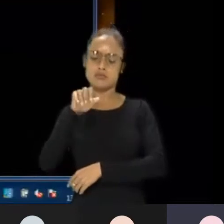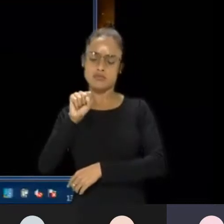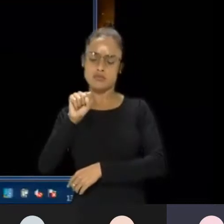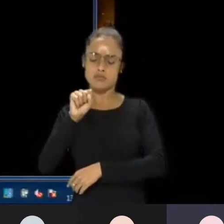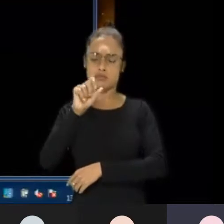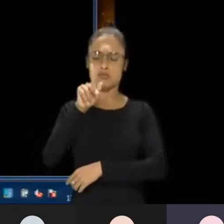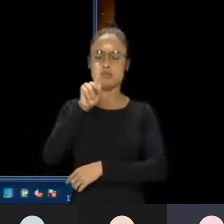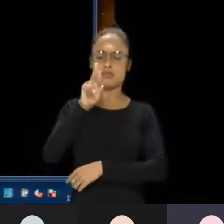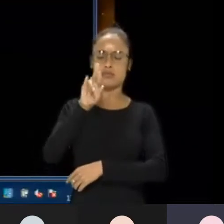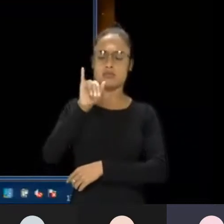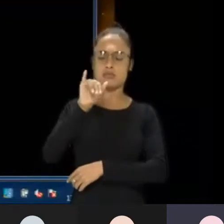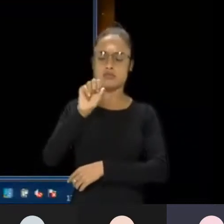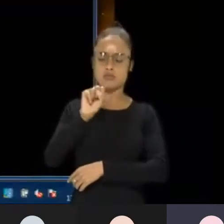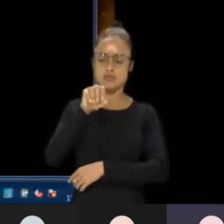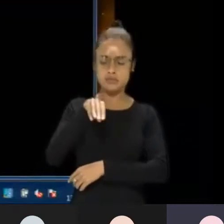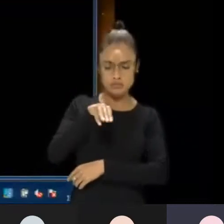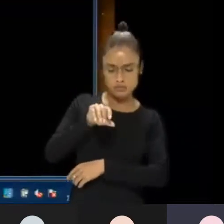Hexagonal.